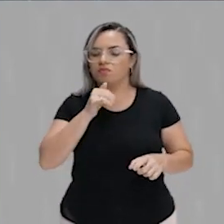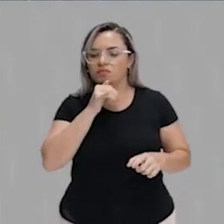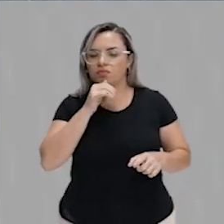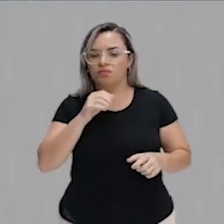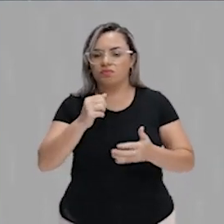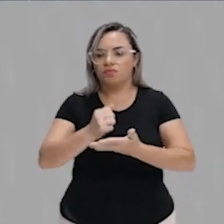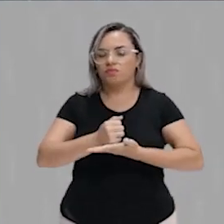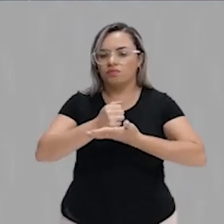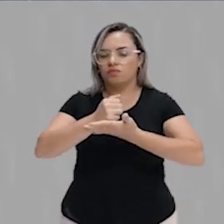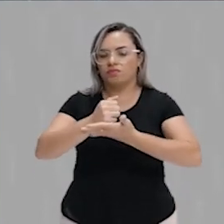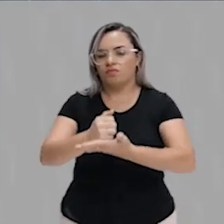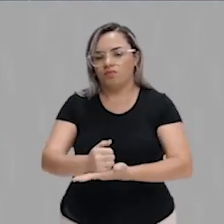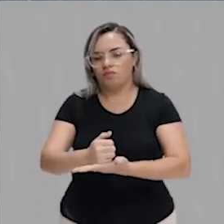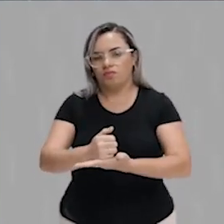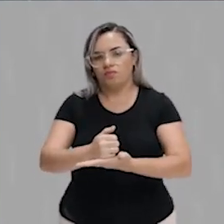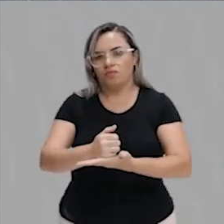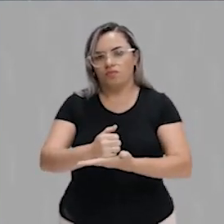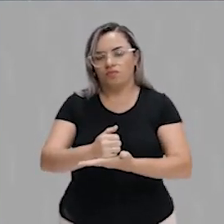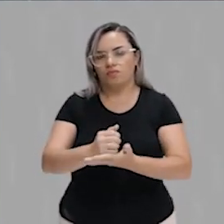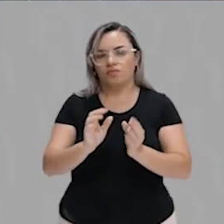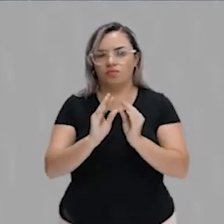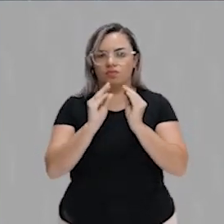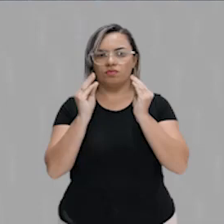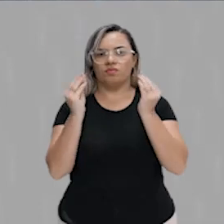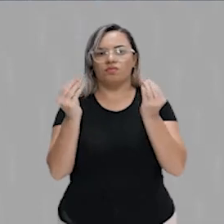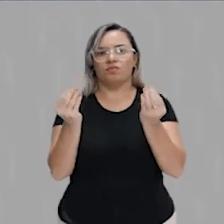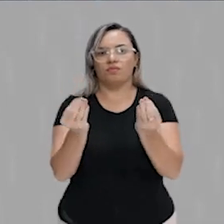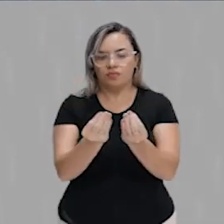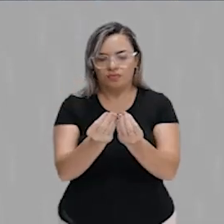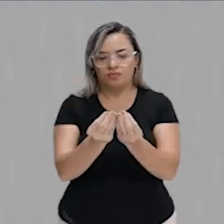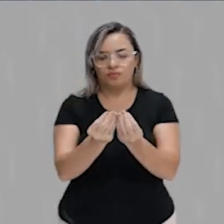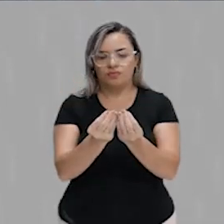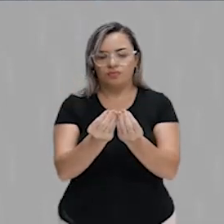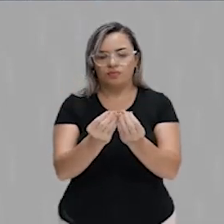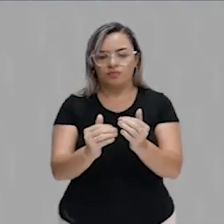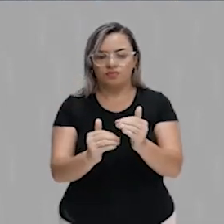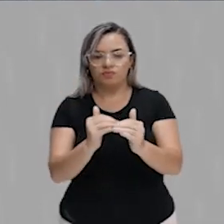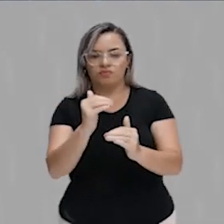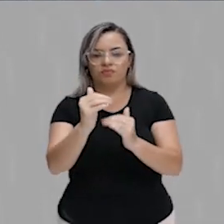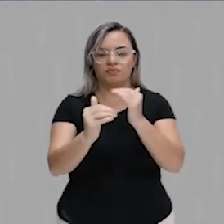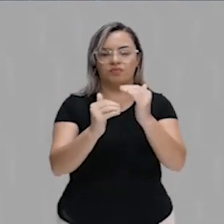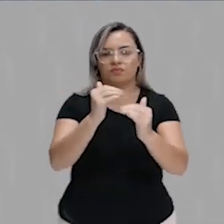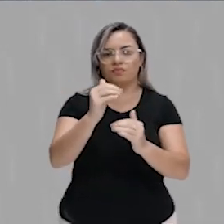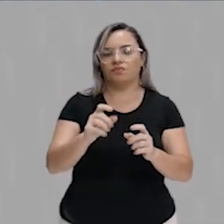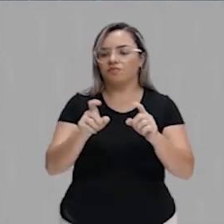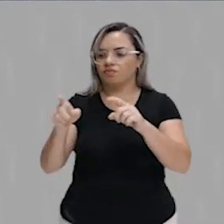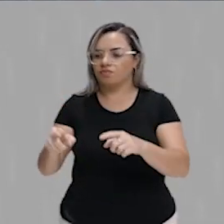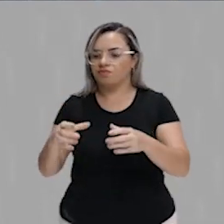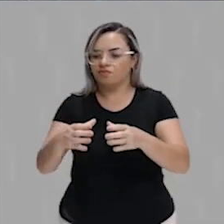que propiciem um aumento na produtividade, certo? Então, pessoal,